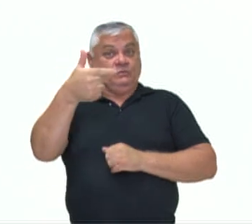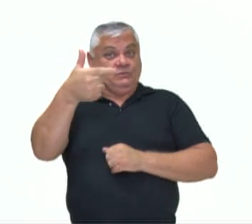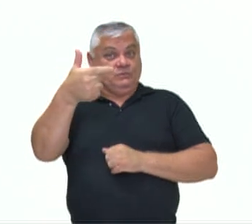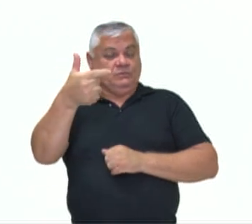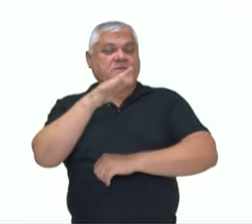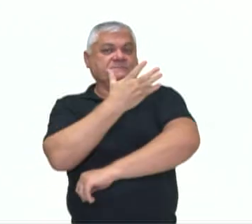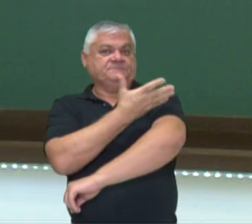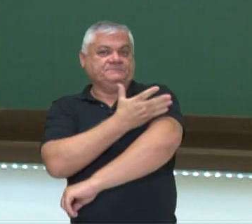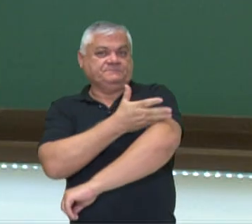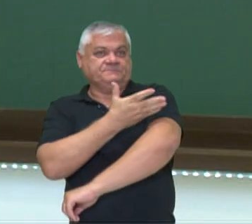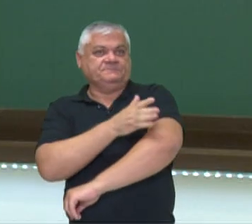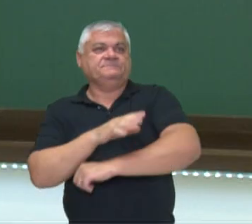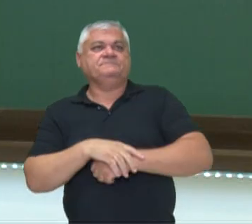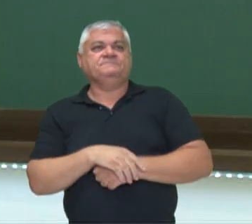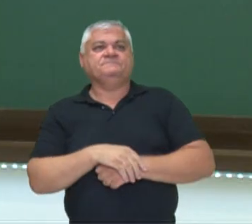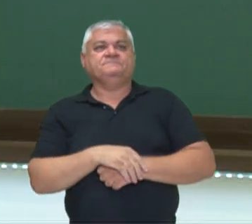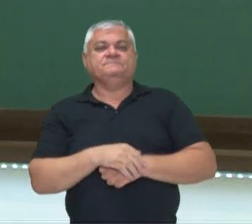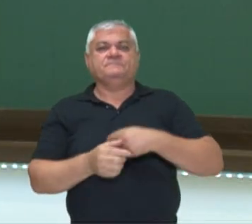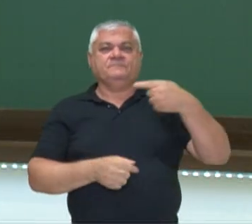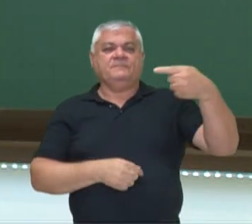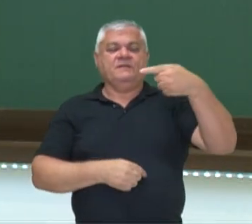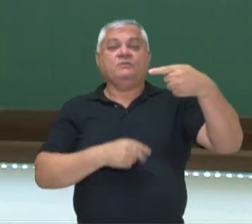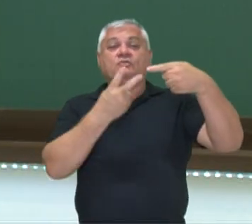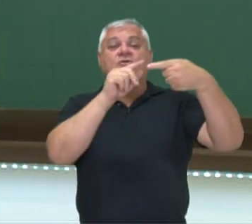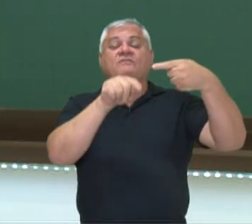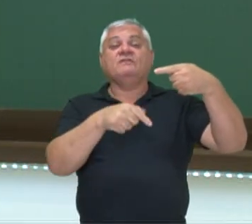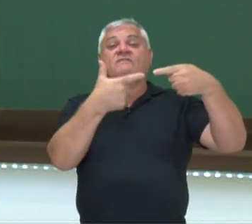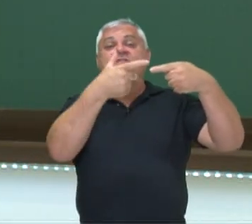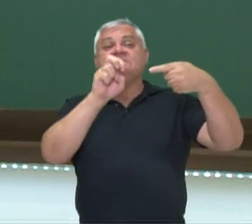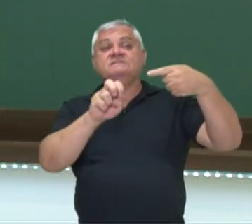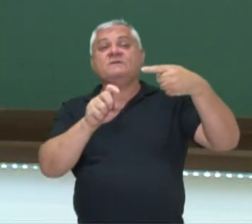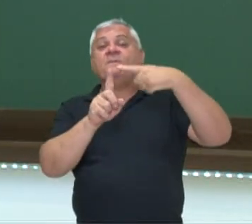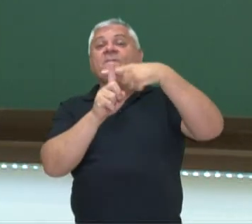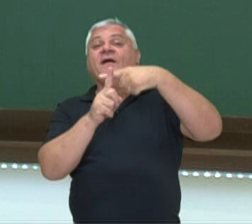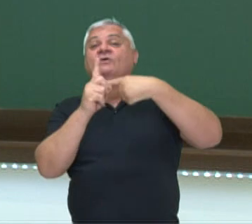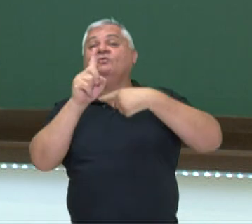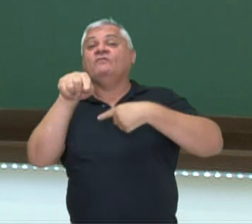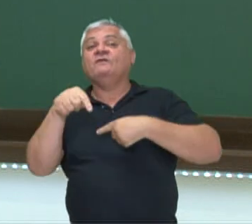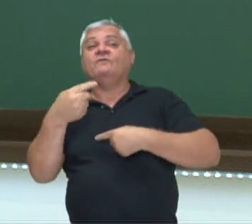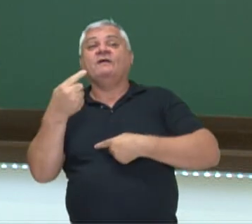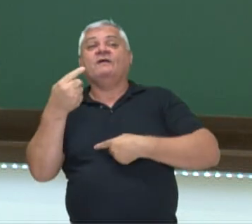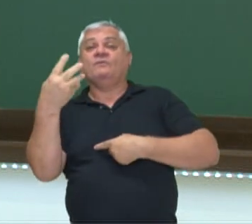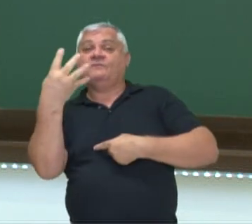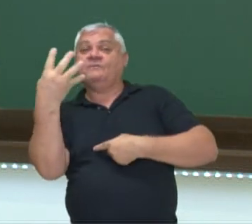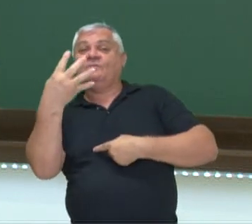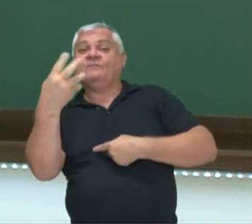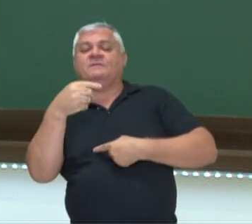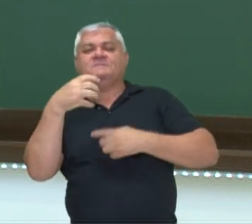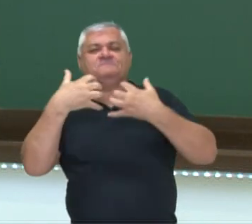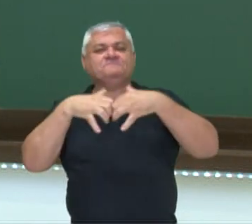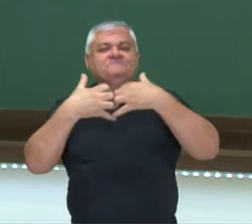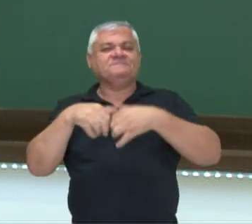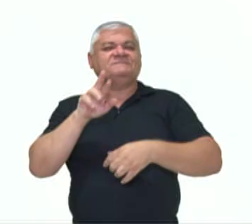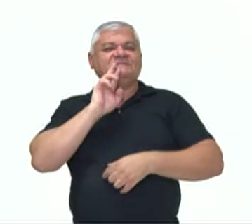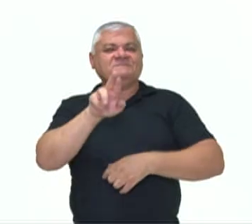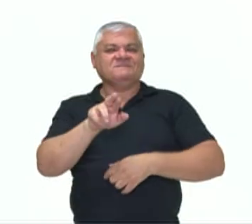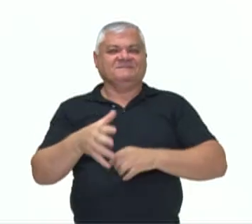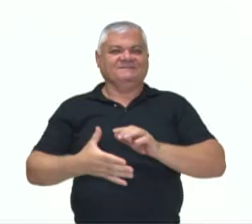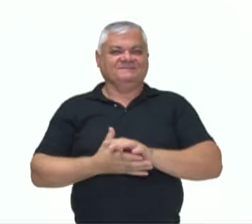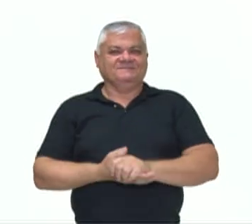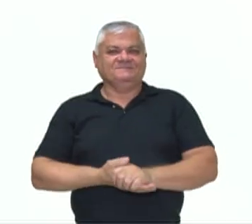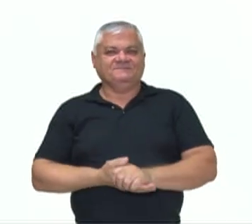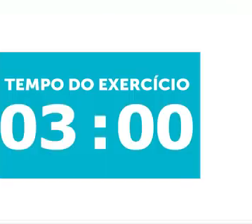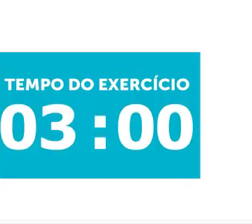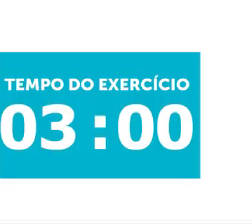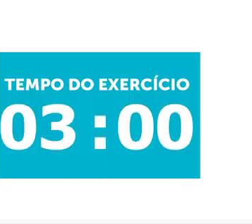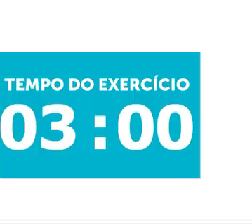que você faça o quê? Menos 2,25 vezes mais 1,44. Pense um pouquinho e a gente já volta com a resposta.